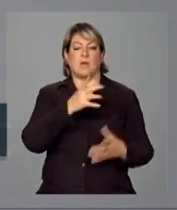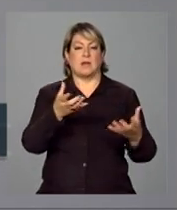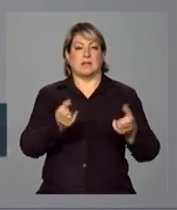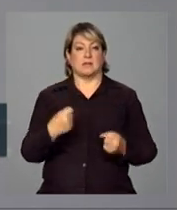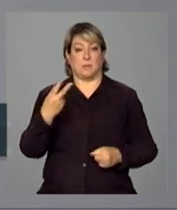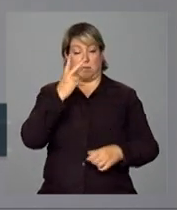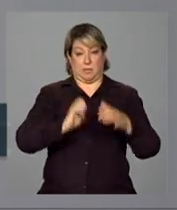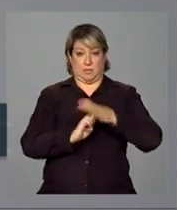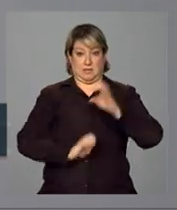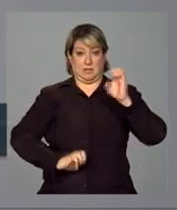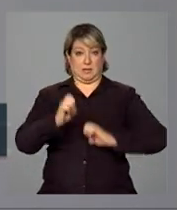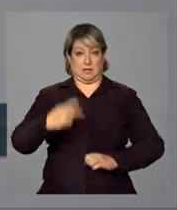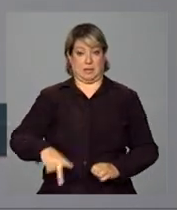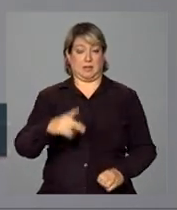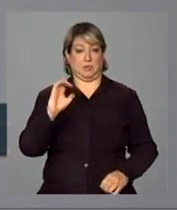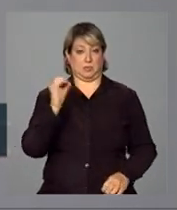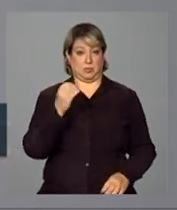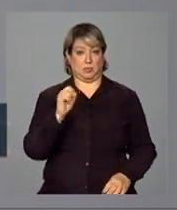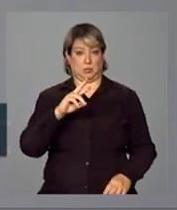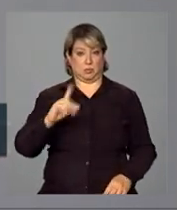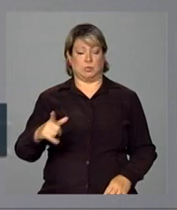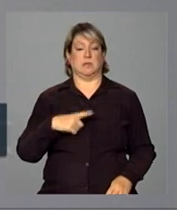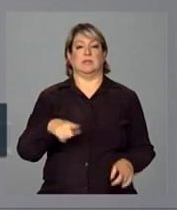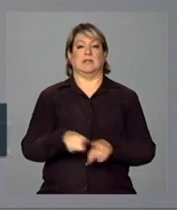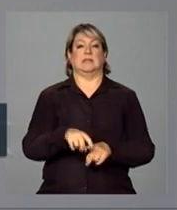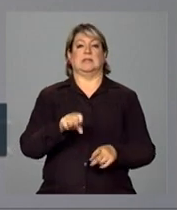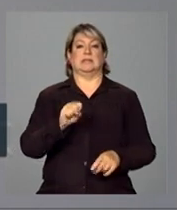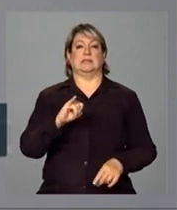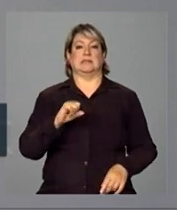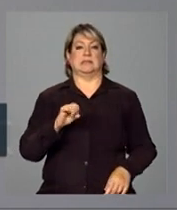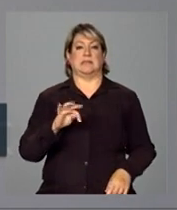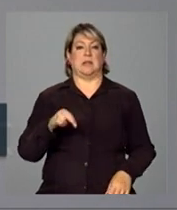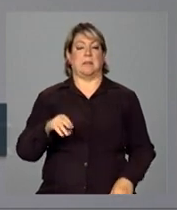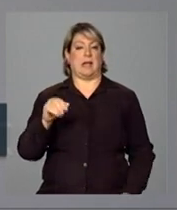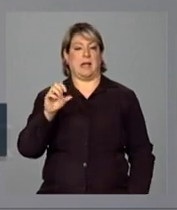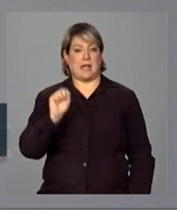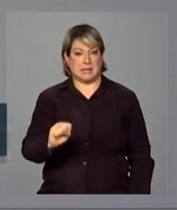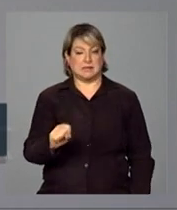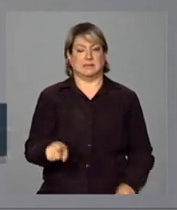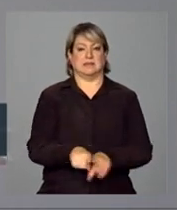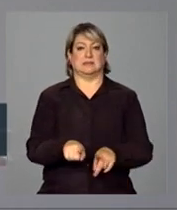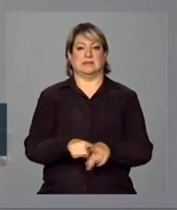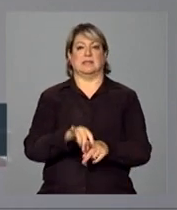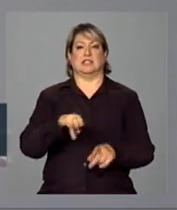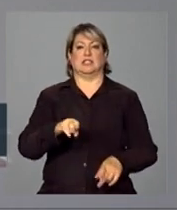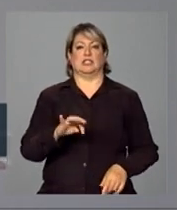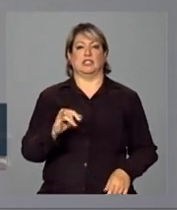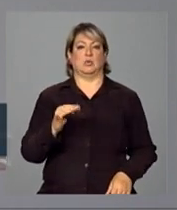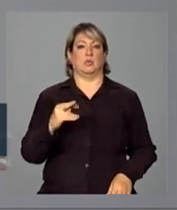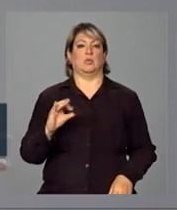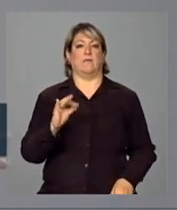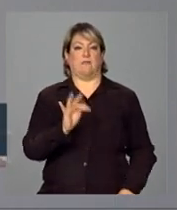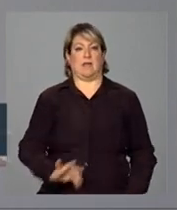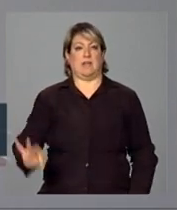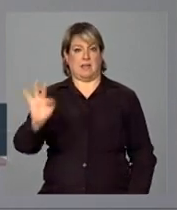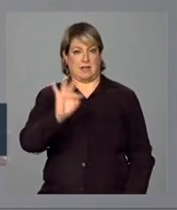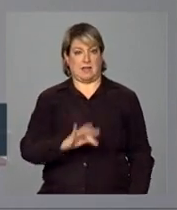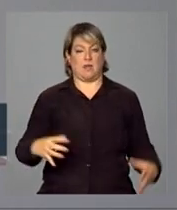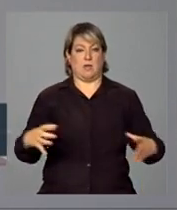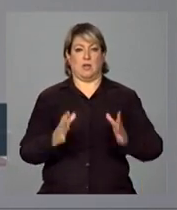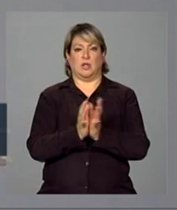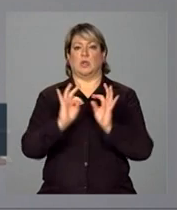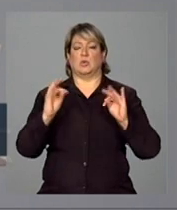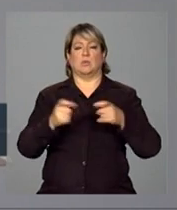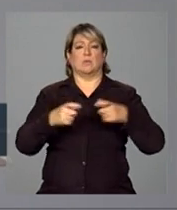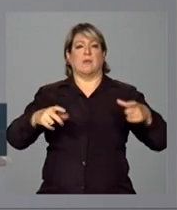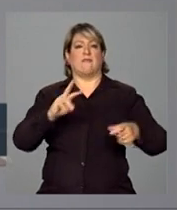dos empresários gaúchos, do Sistema S, dos nossos institutos federais de educação tecnológica, com a ampla oferta de